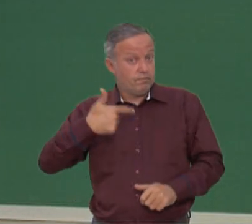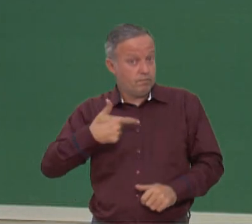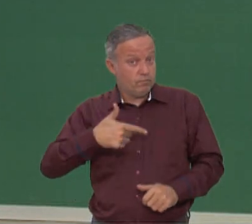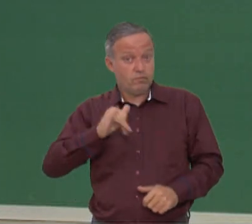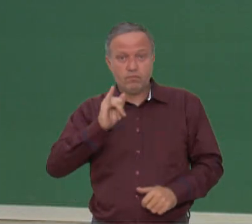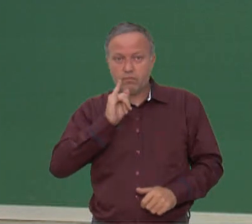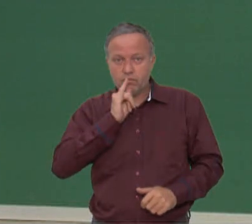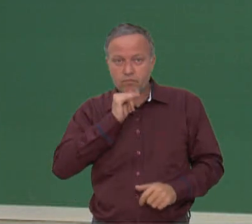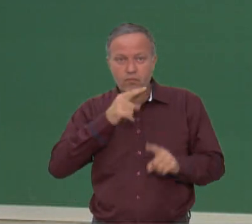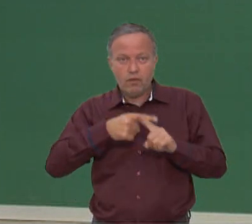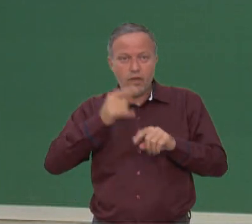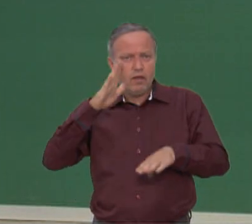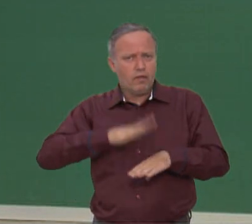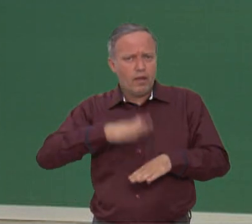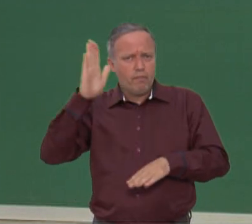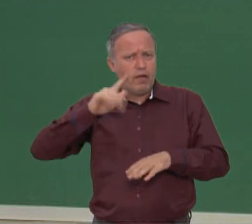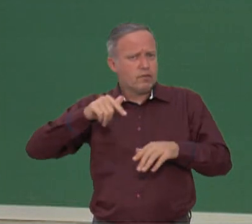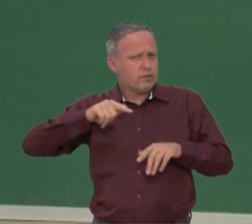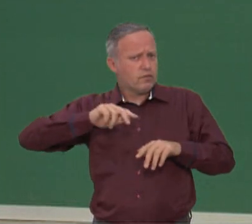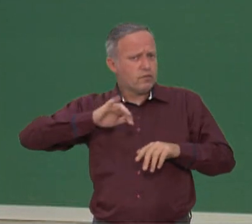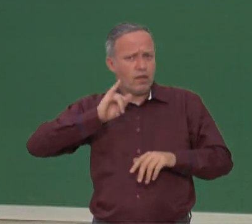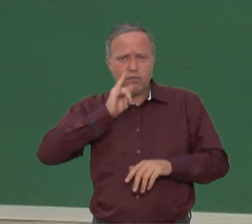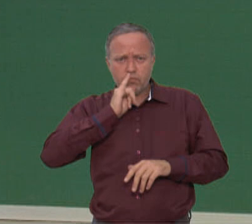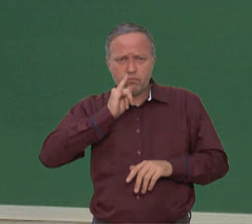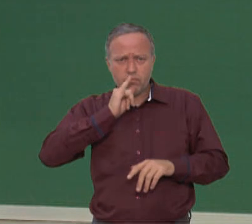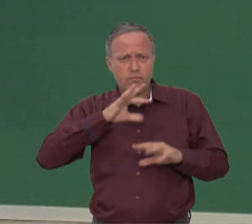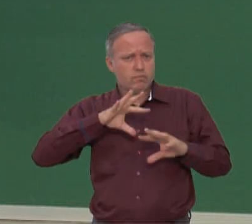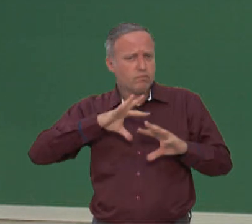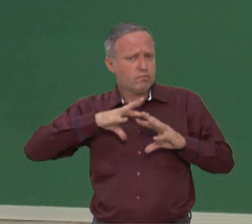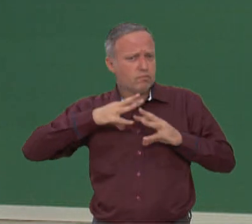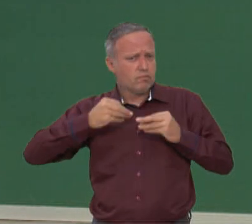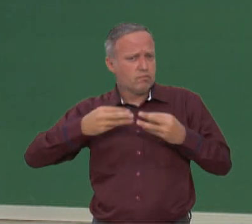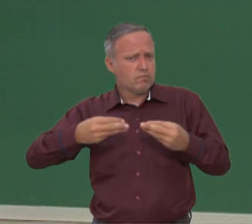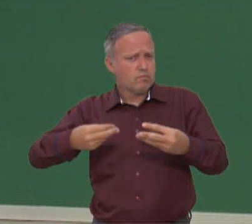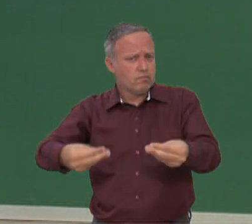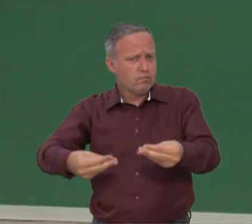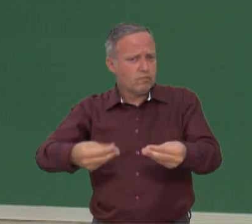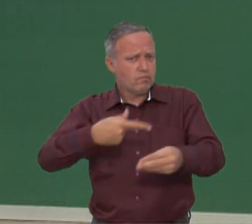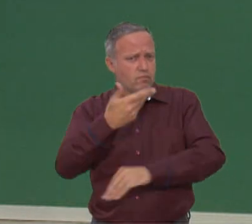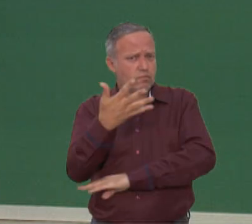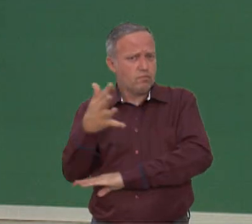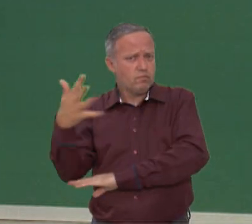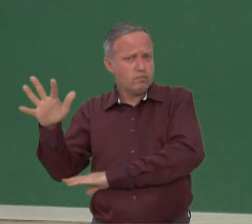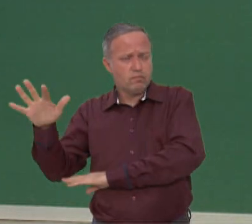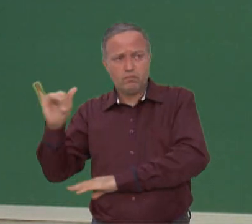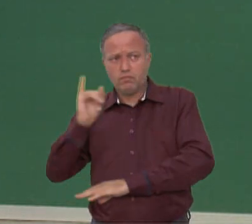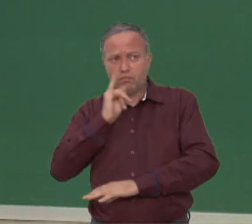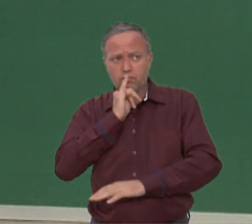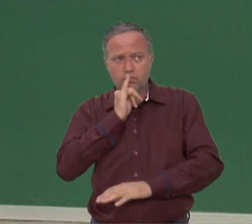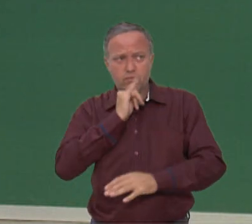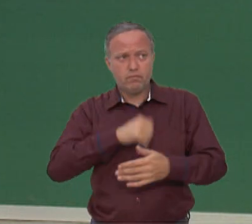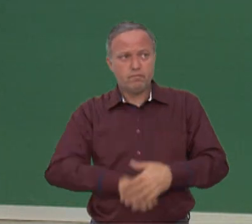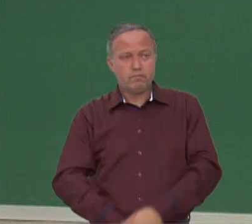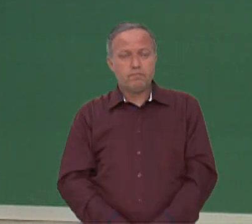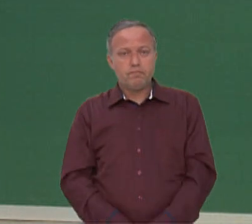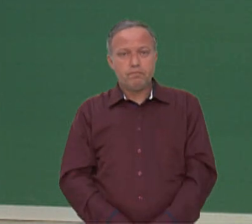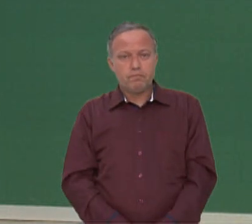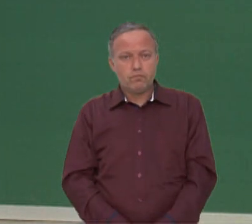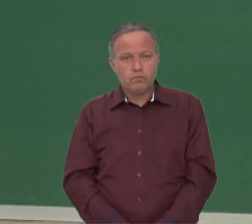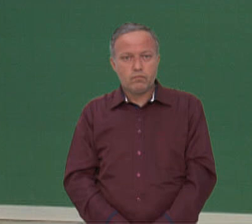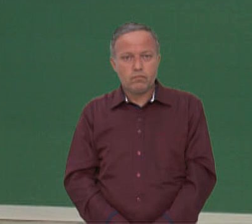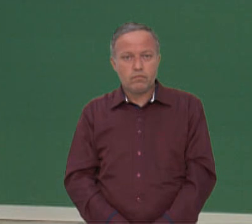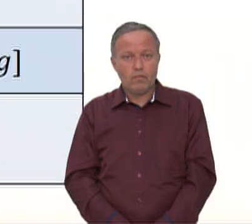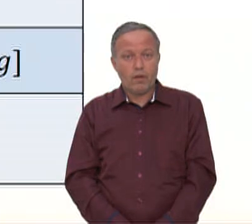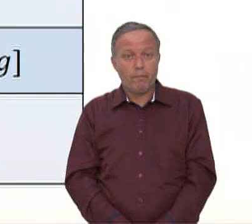tem diversos na natureza que podemos pegar como referência. Avançando então para a nossa próxima tela, então